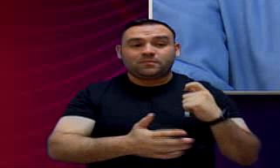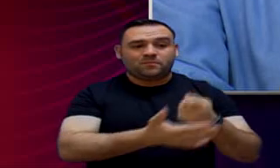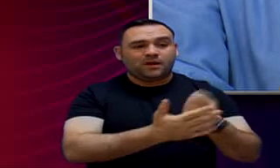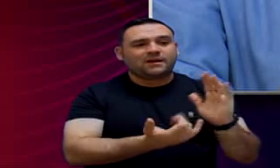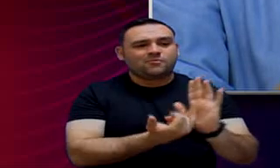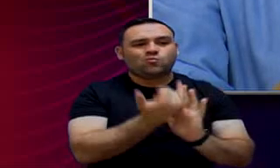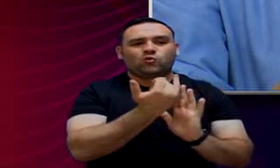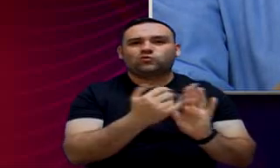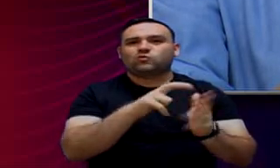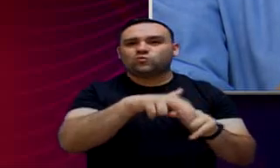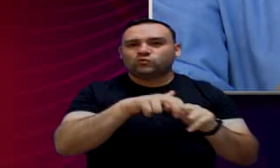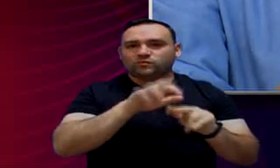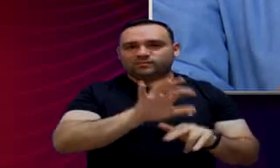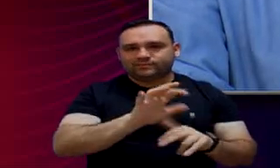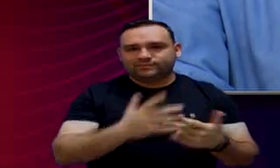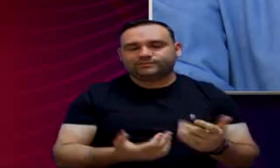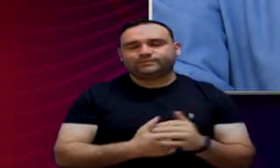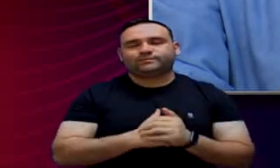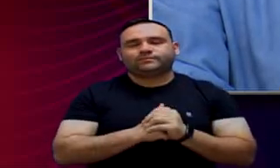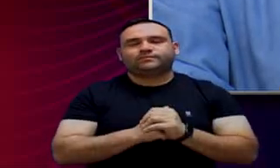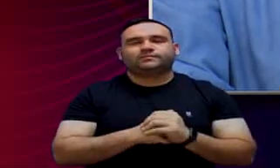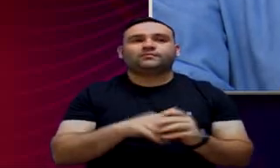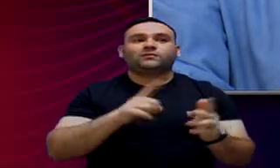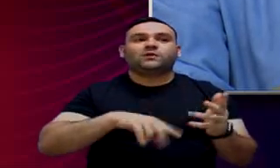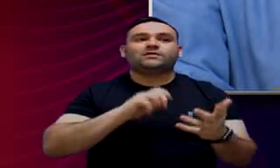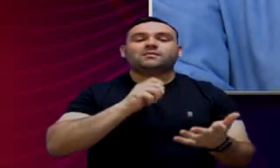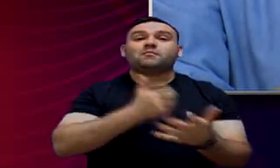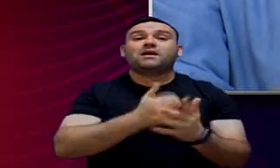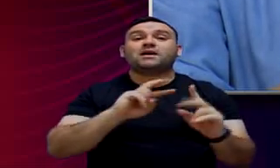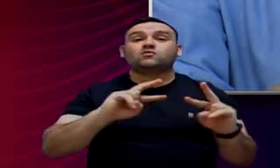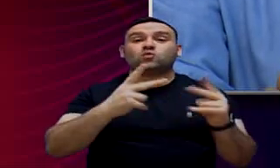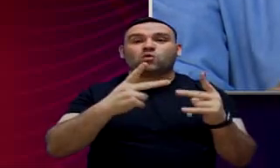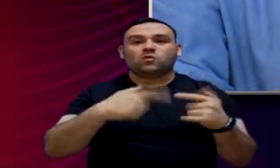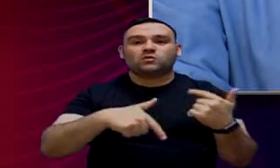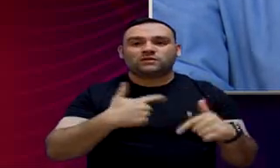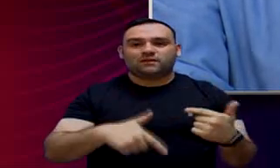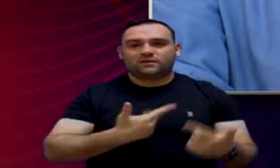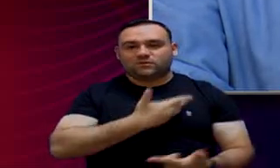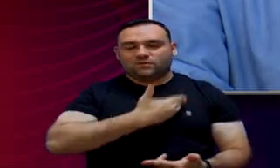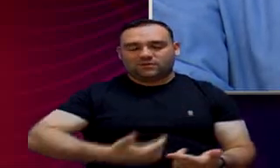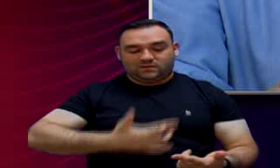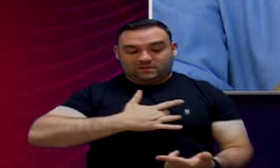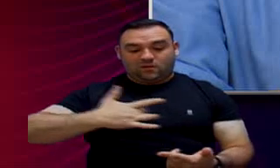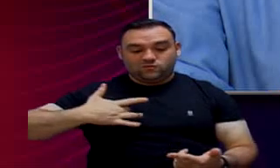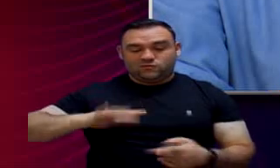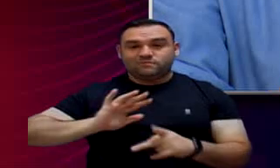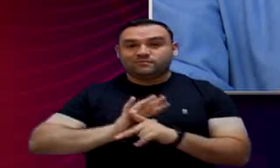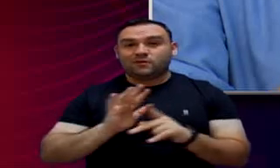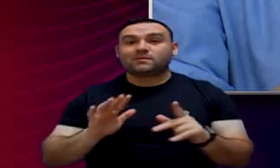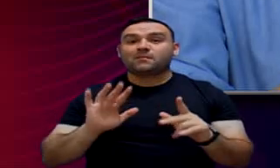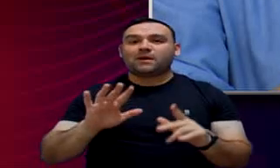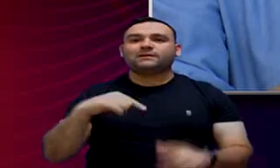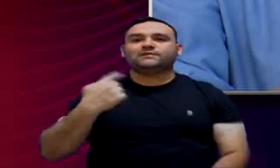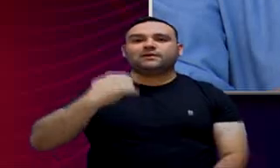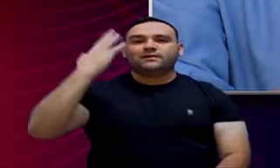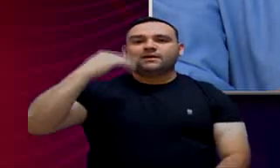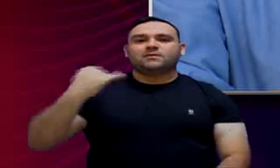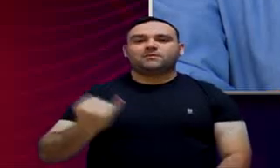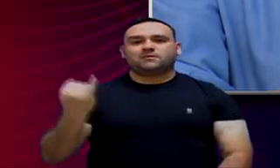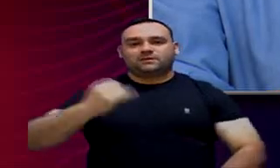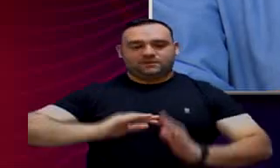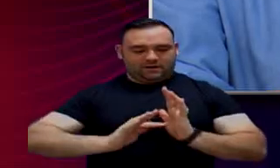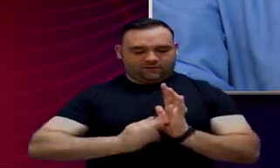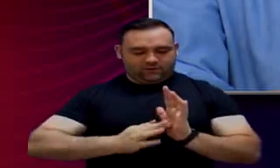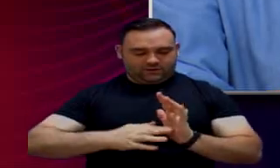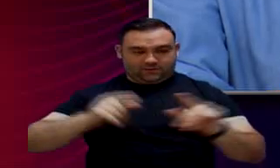impostos para isso então é até a gente paga duas vezes por um serviço mas a gente sabendo da importância da